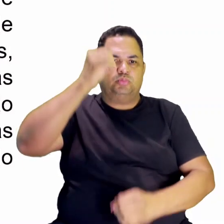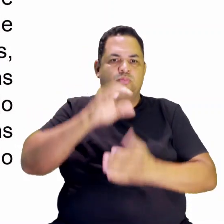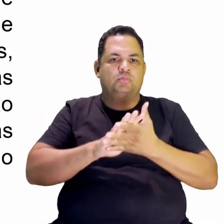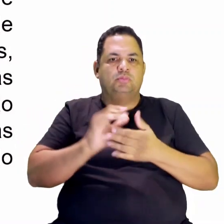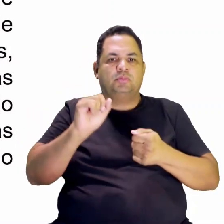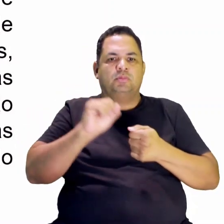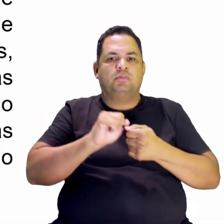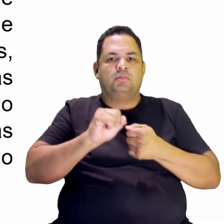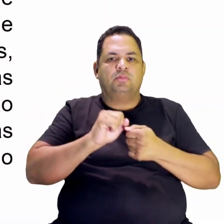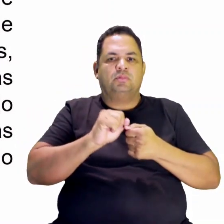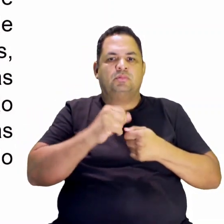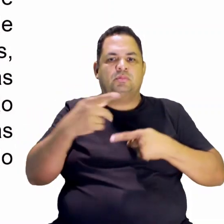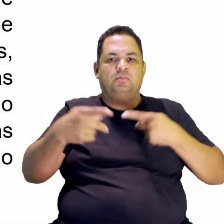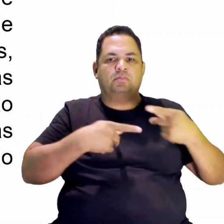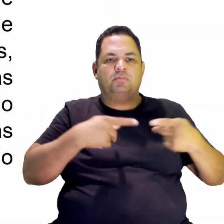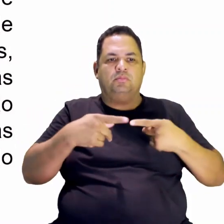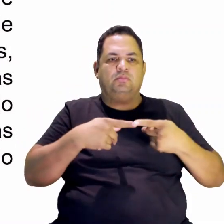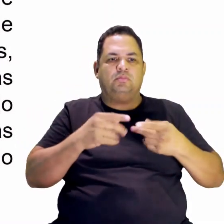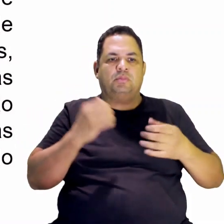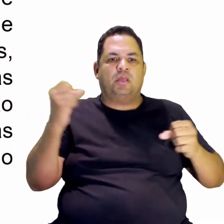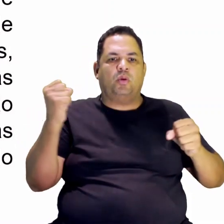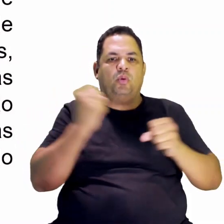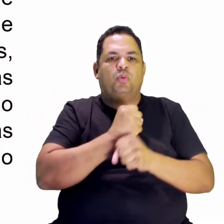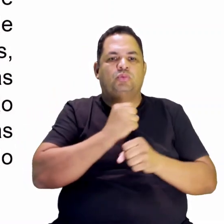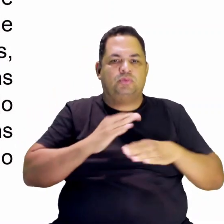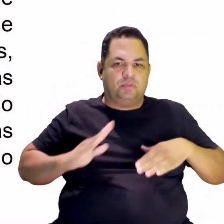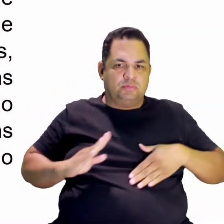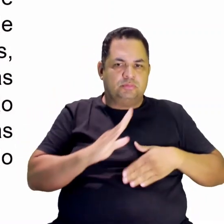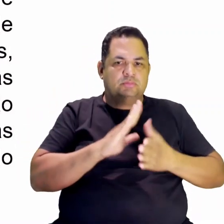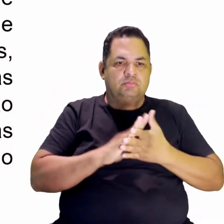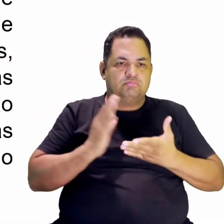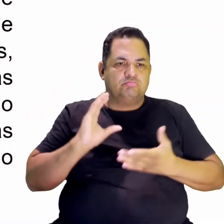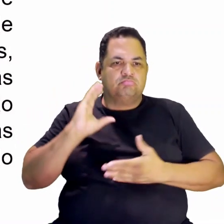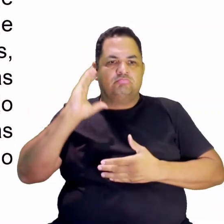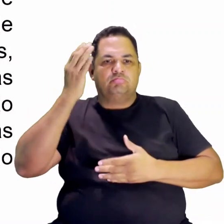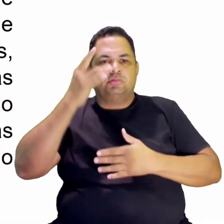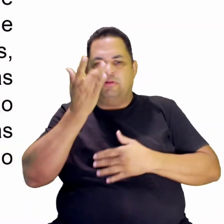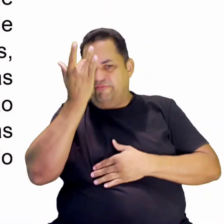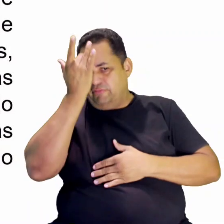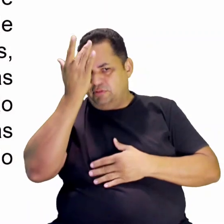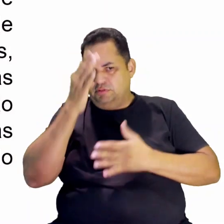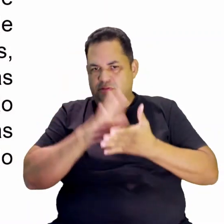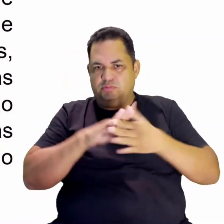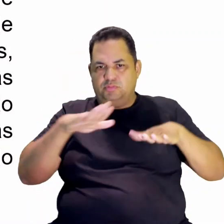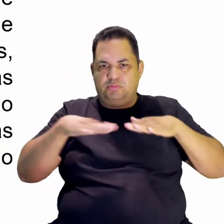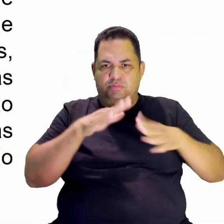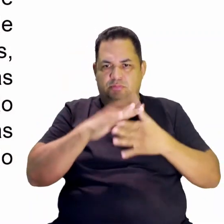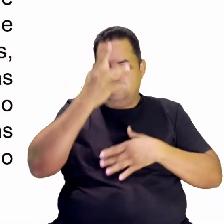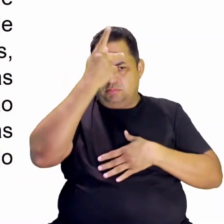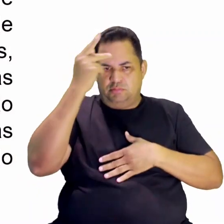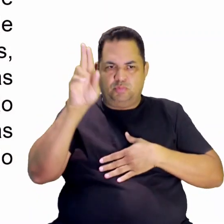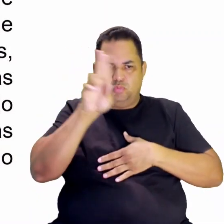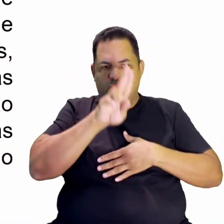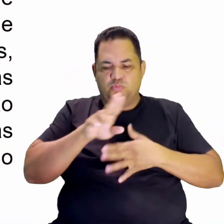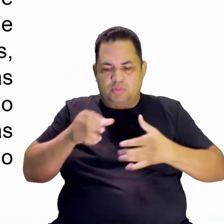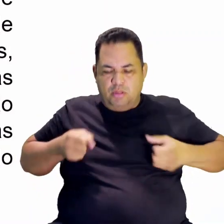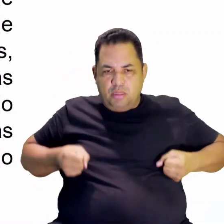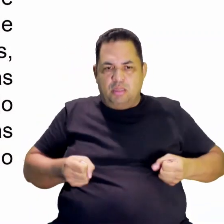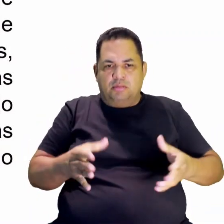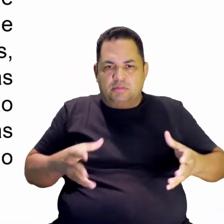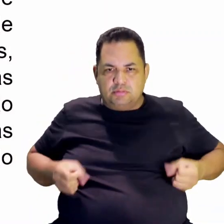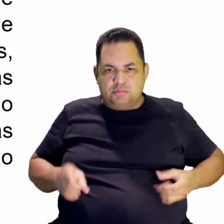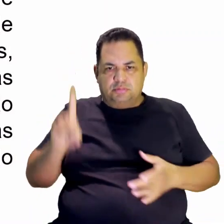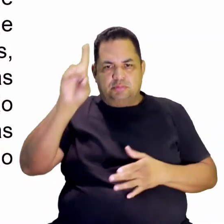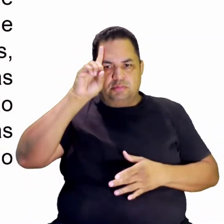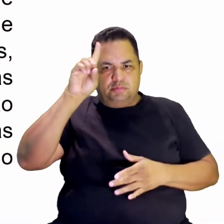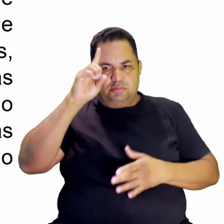projetos para a construção de rampas. Elas são soluções que facilitam a locomoção de pessoas que utilizam de cadeira de rodas, no